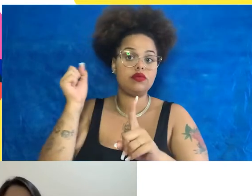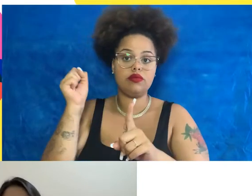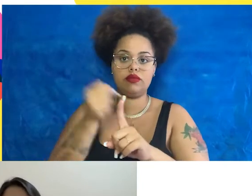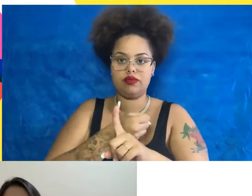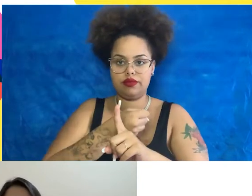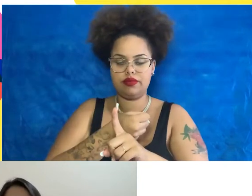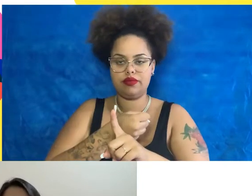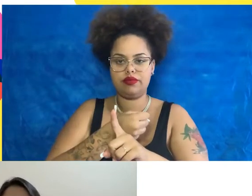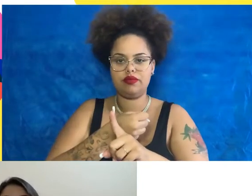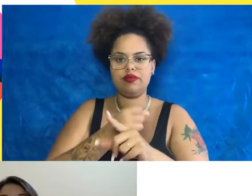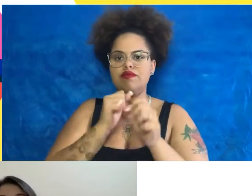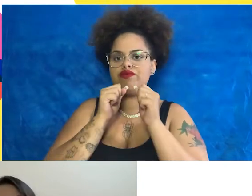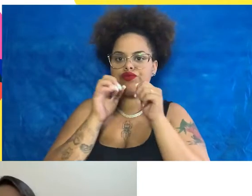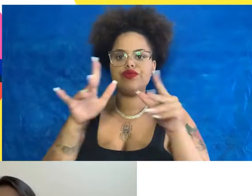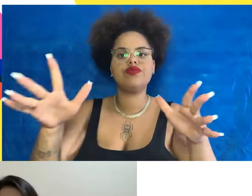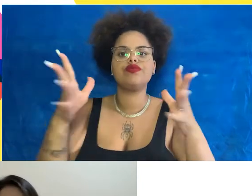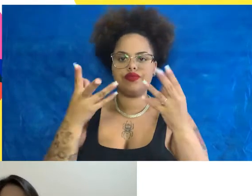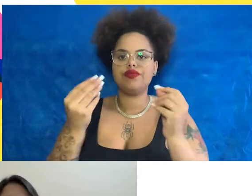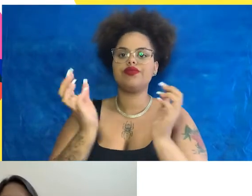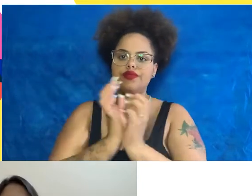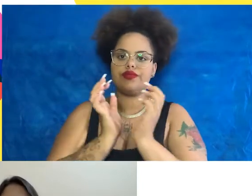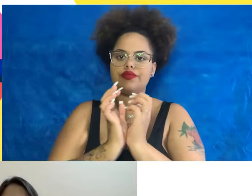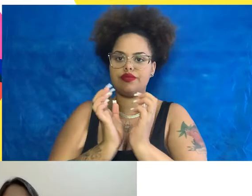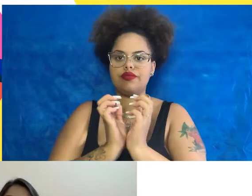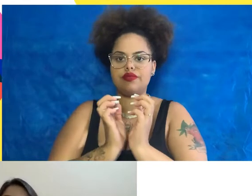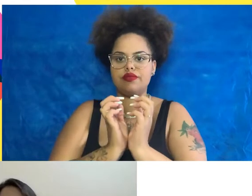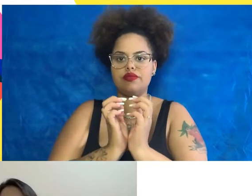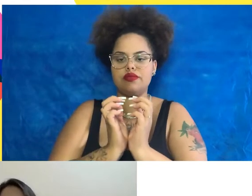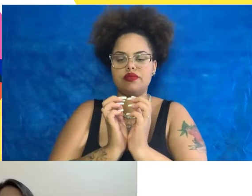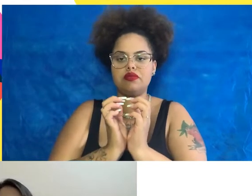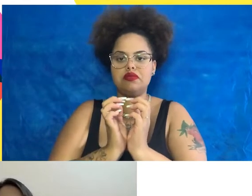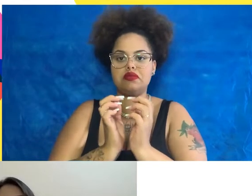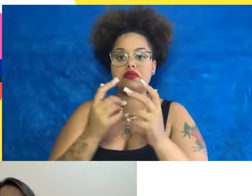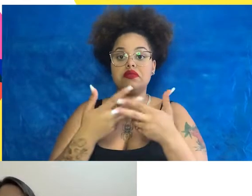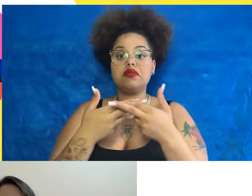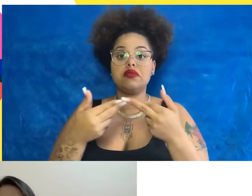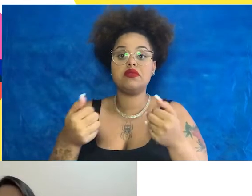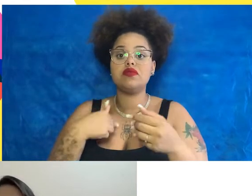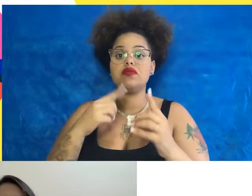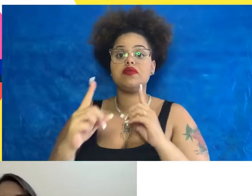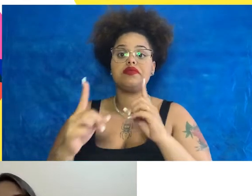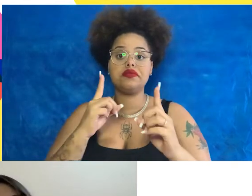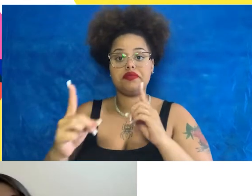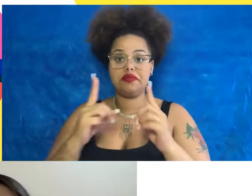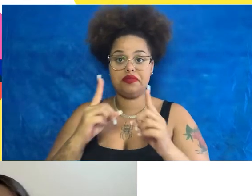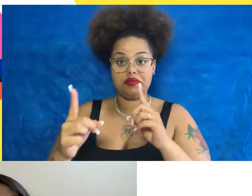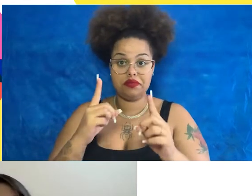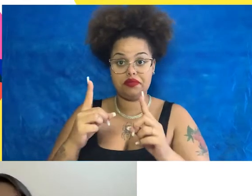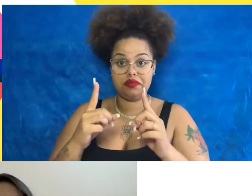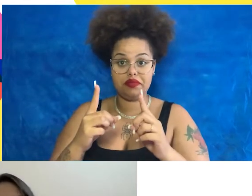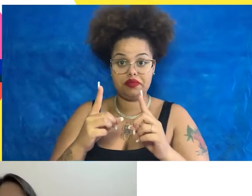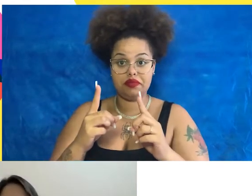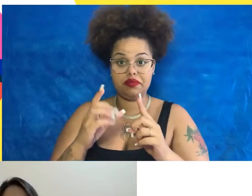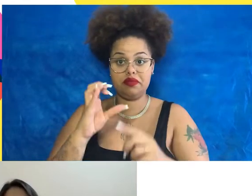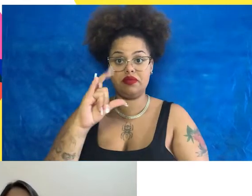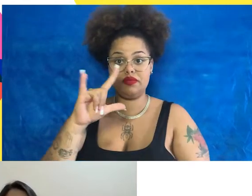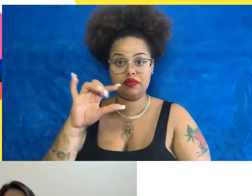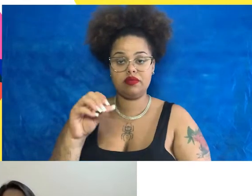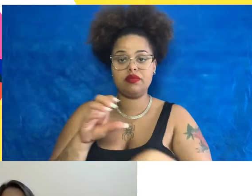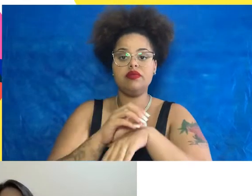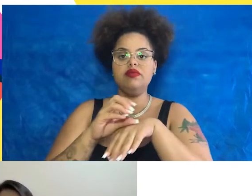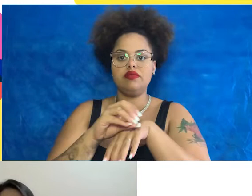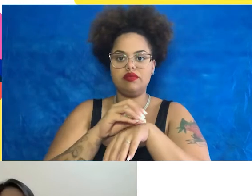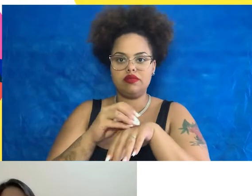feminicídio, e isso reverberou muito no grupo, né? E algo que a gente foi debatendo durante o ciclo de oficinas de uma